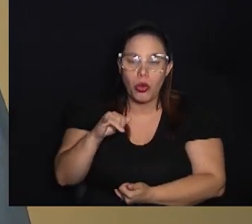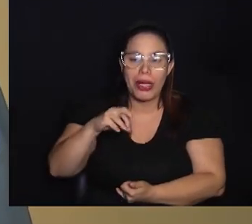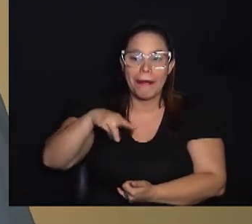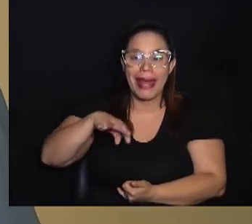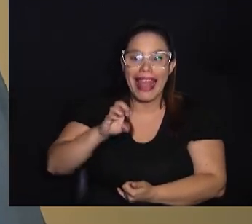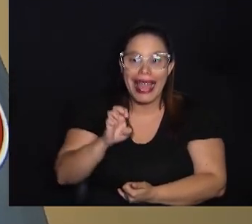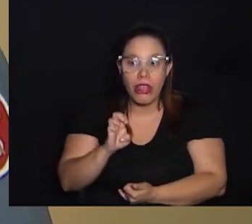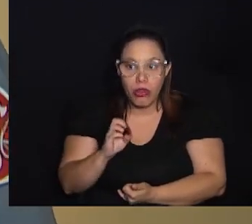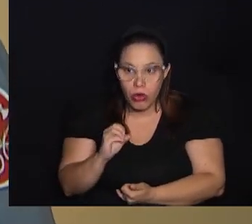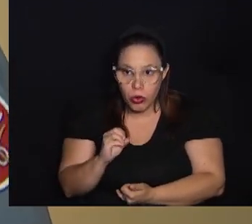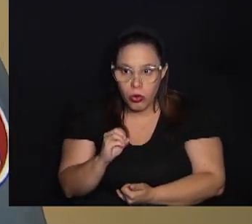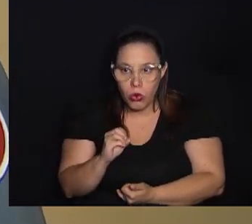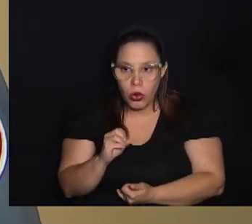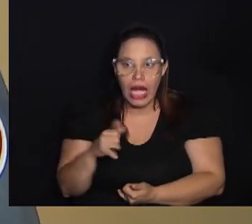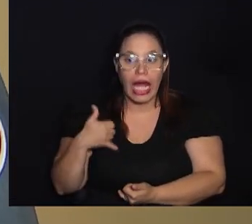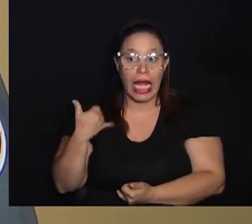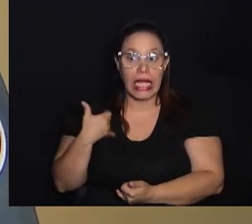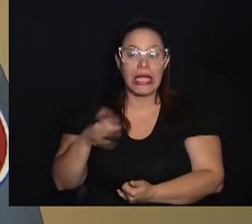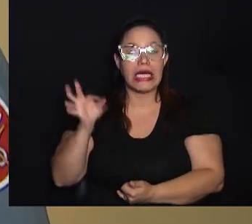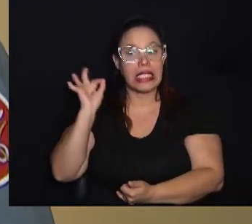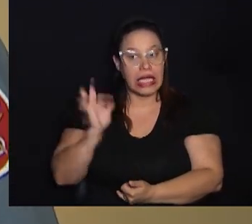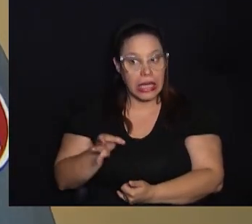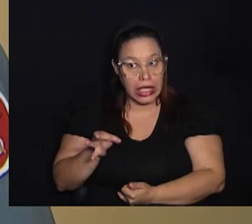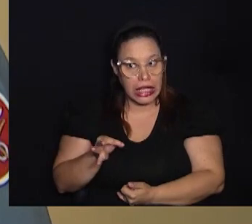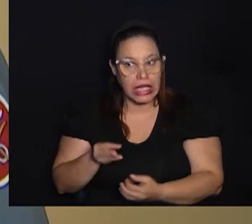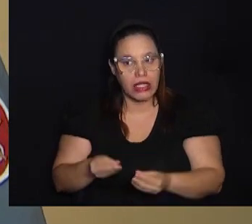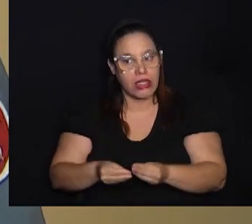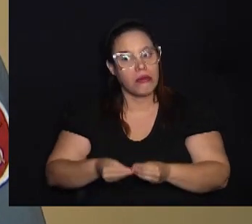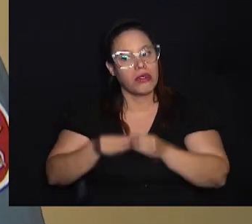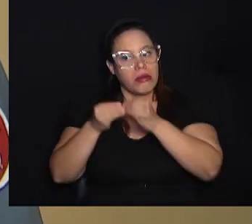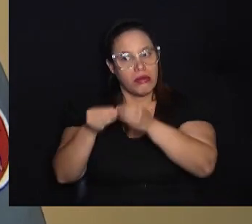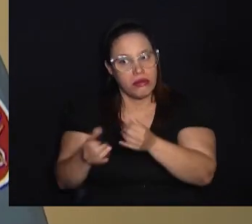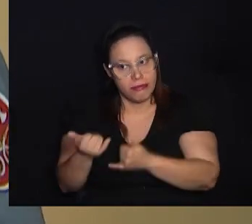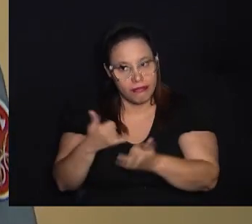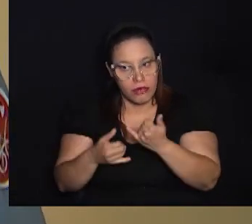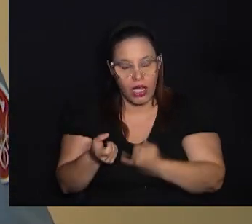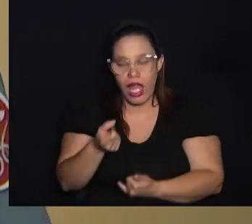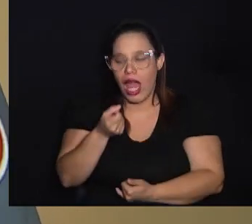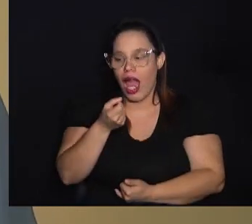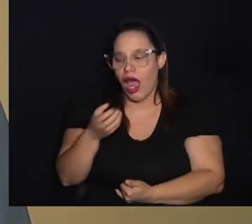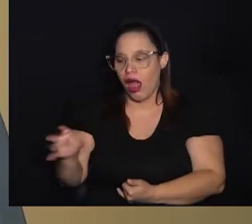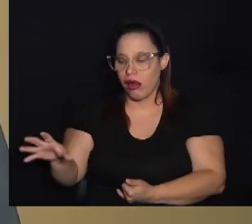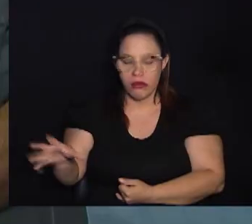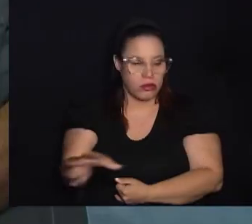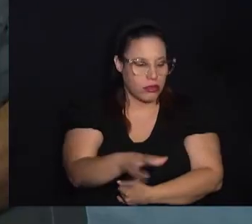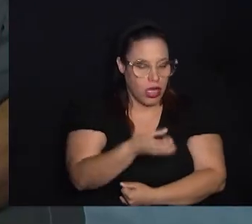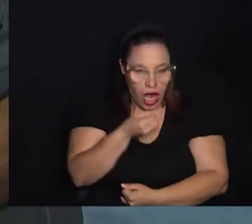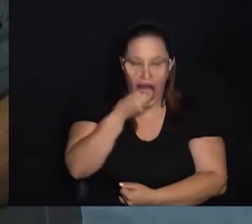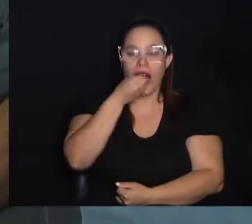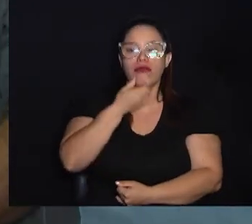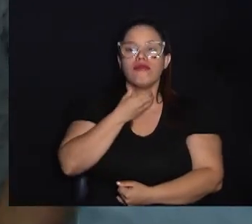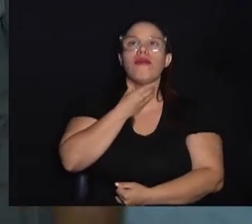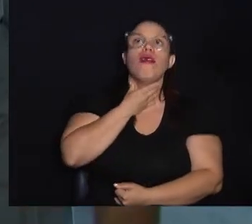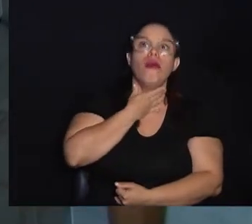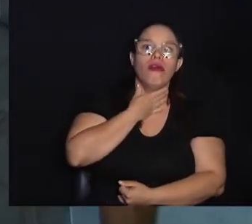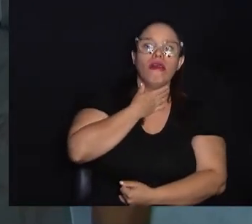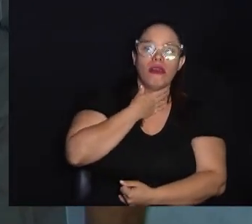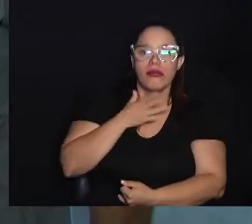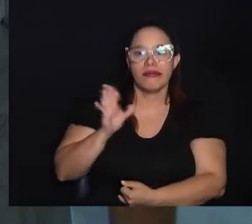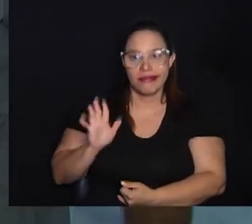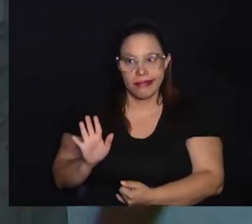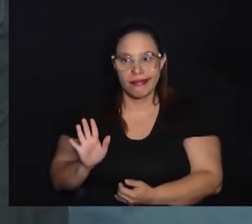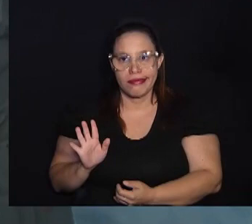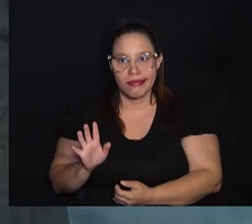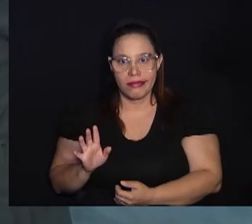fala para a idade correta. Por quê? A criança pode colocar na boca e pode gerar um engasgamento. De acordo com o subtenente